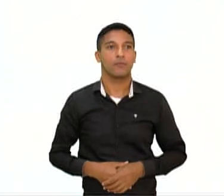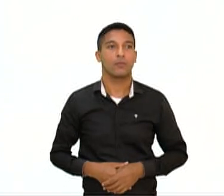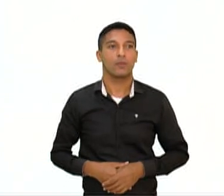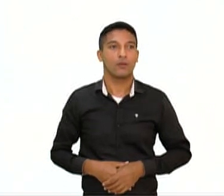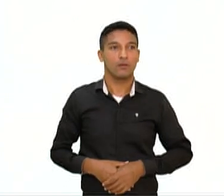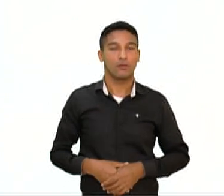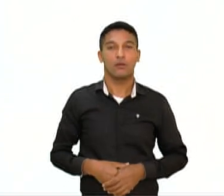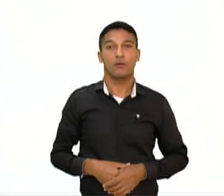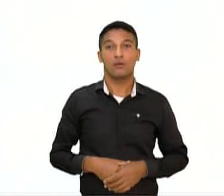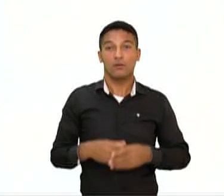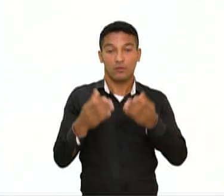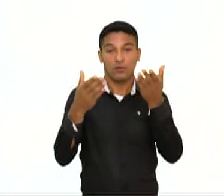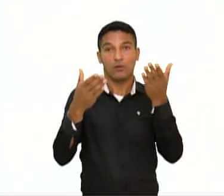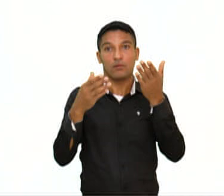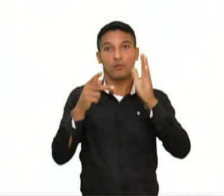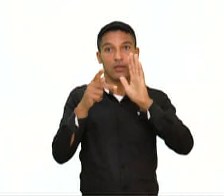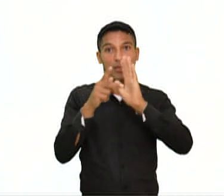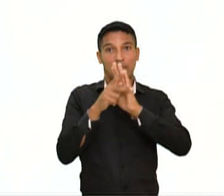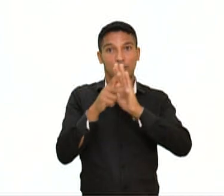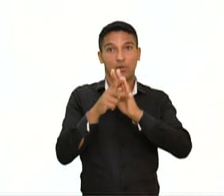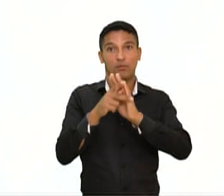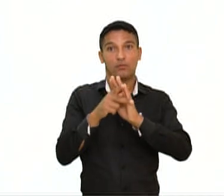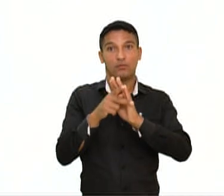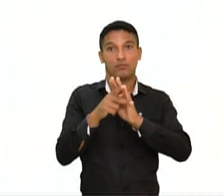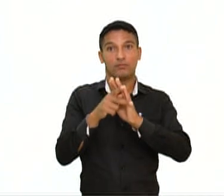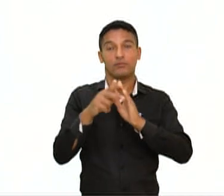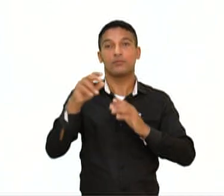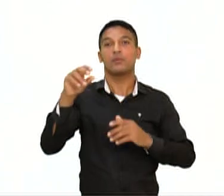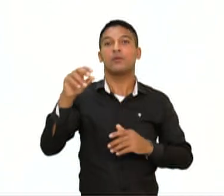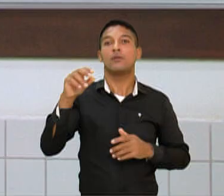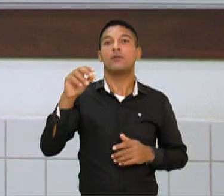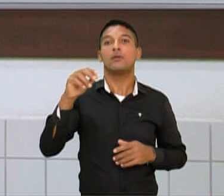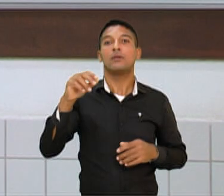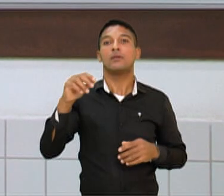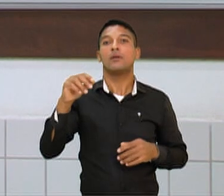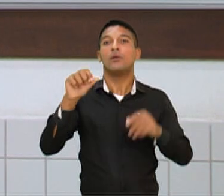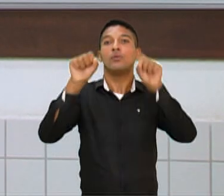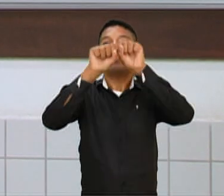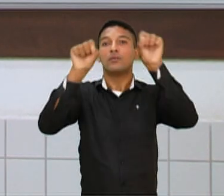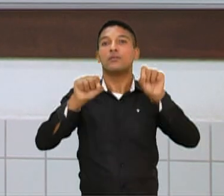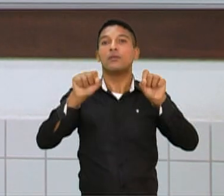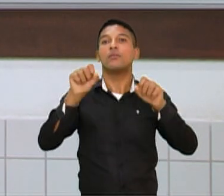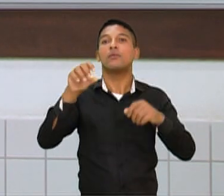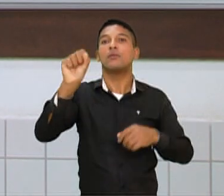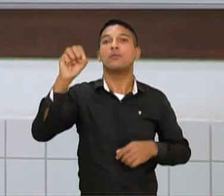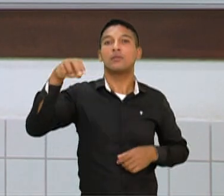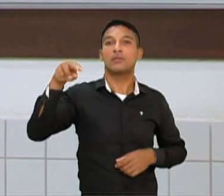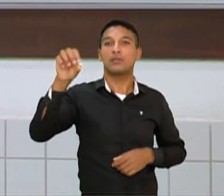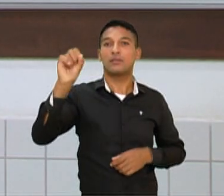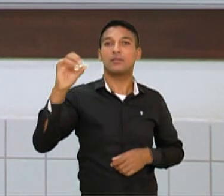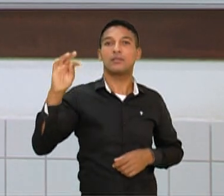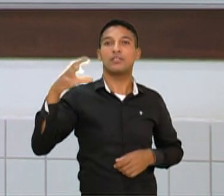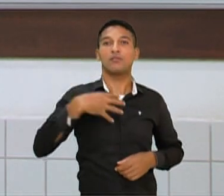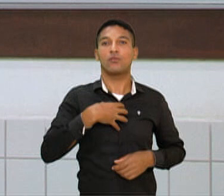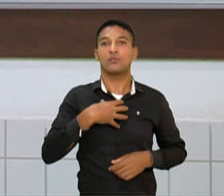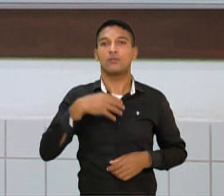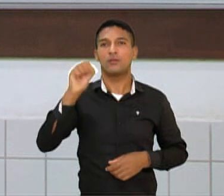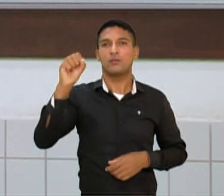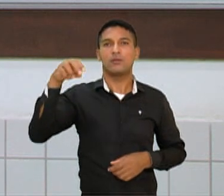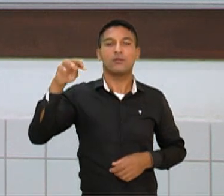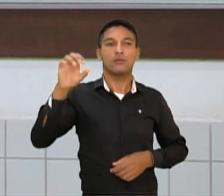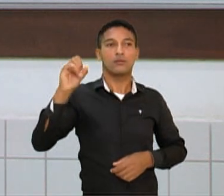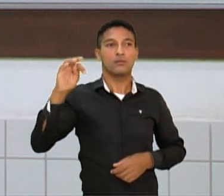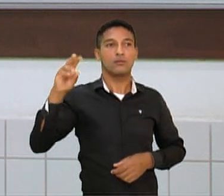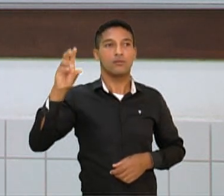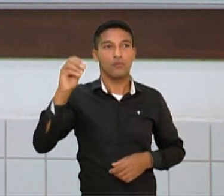aula, a gente só está abordando os neurônios sensitivos, tá? Então, sistemas, todos os órgãos e sentidos estão relacionados aos neurônios